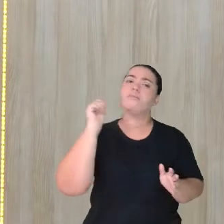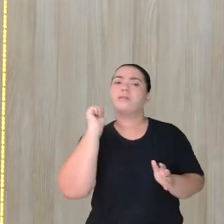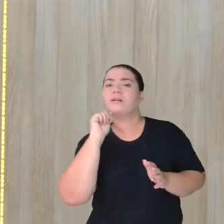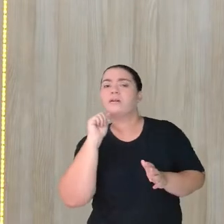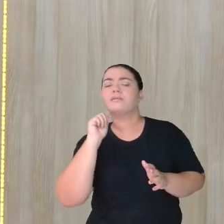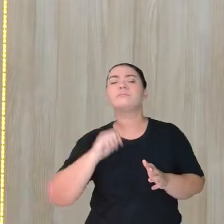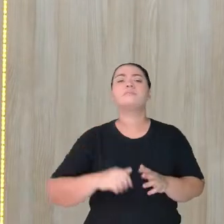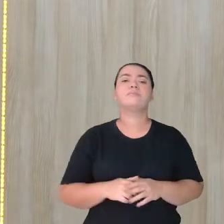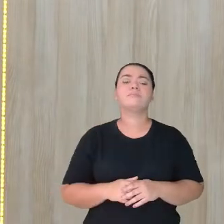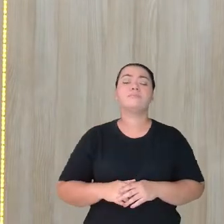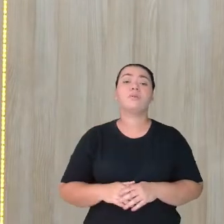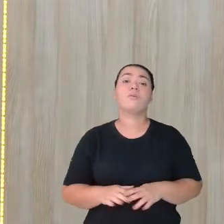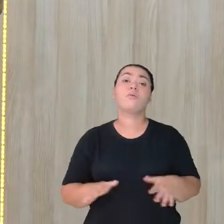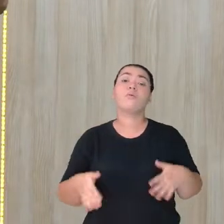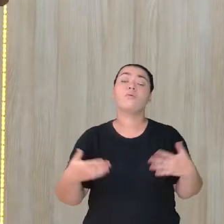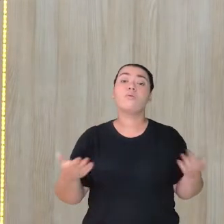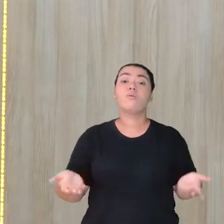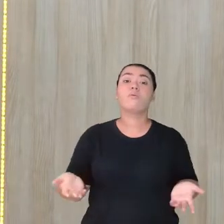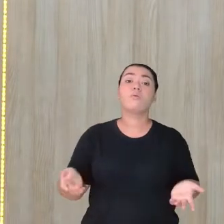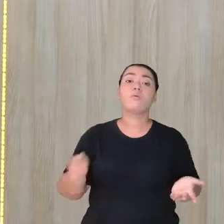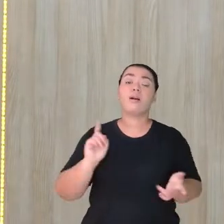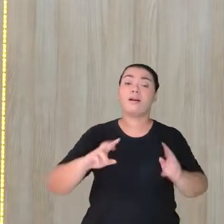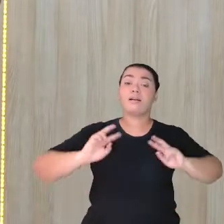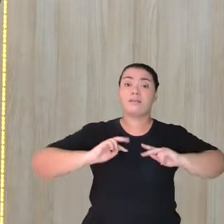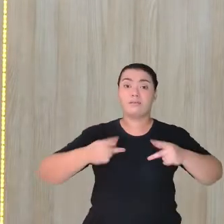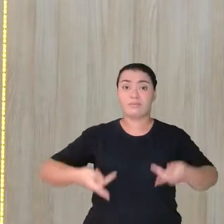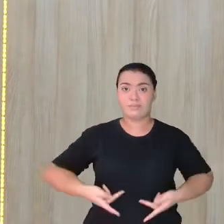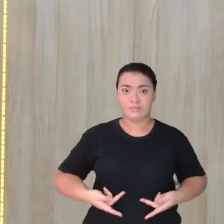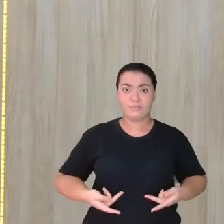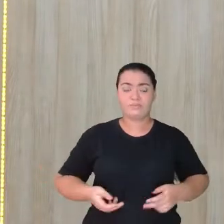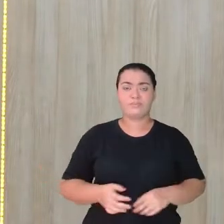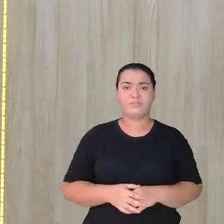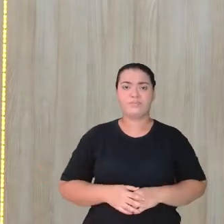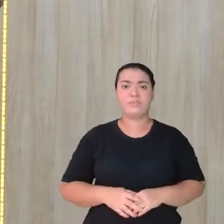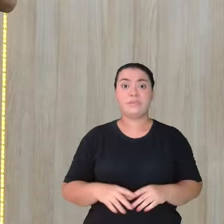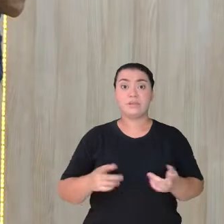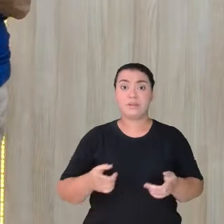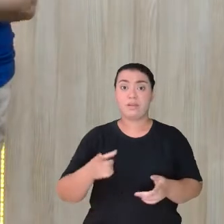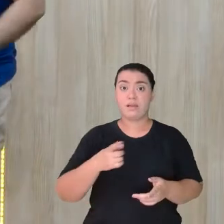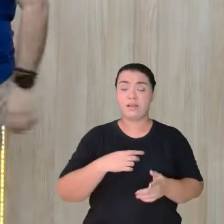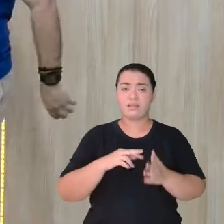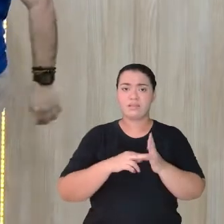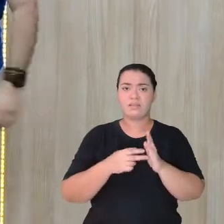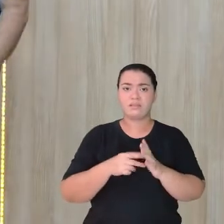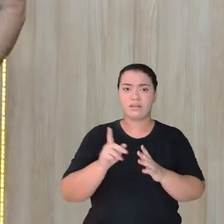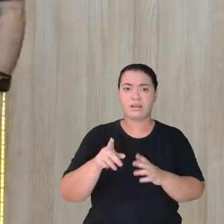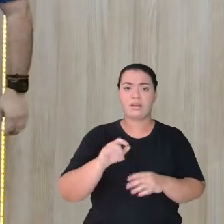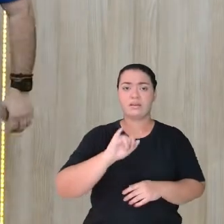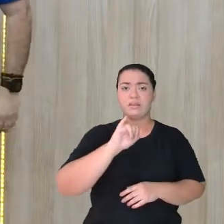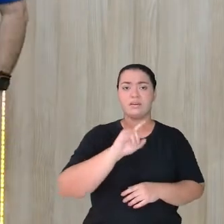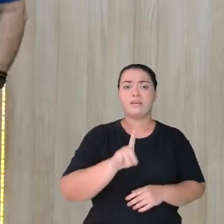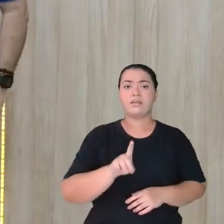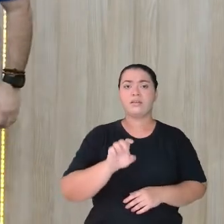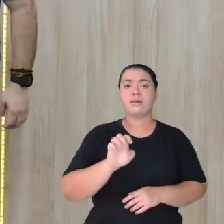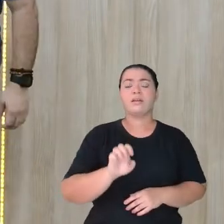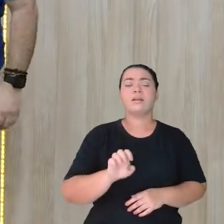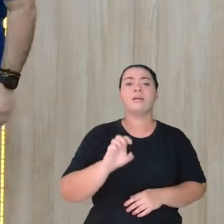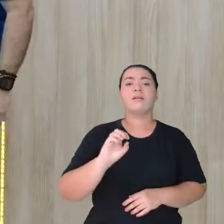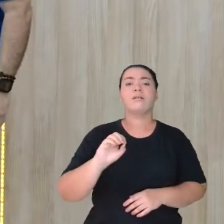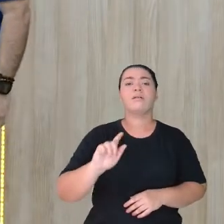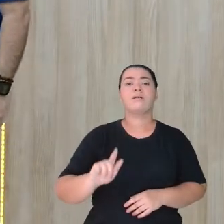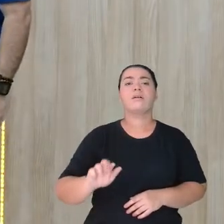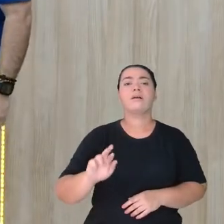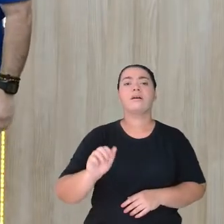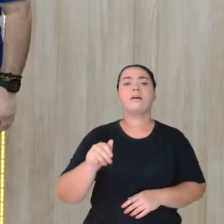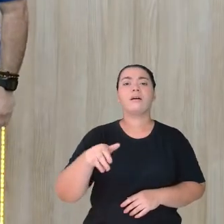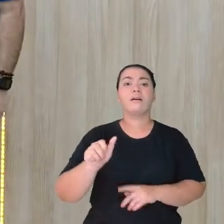mulher, certo? Ou a ideia, né, de ser humano, certo? Então, nesse sentido, o ideograma ele funciona mais ou menos